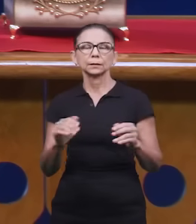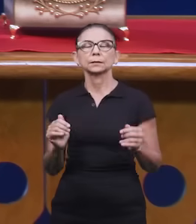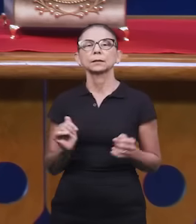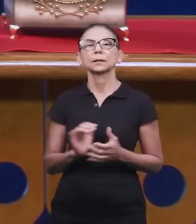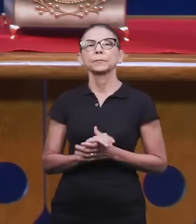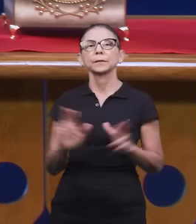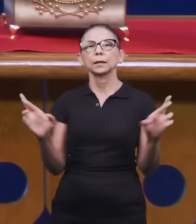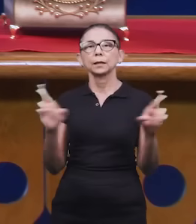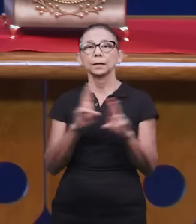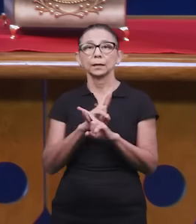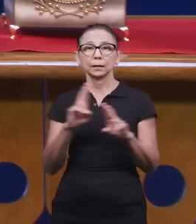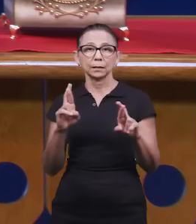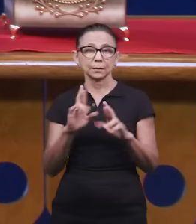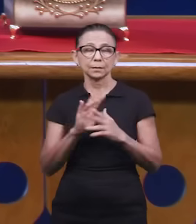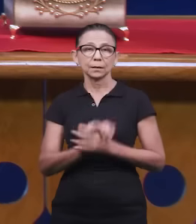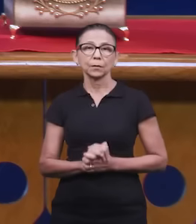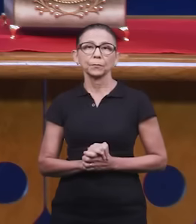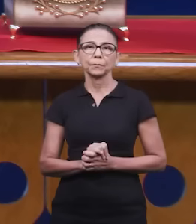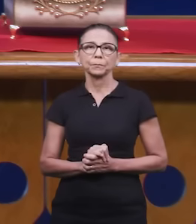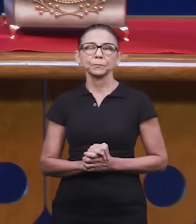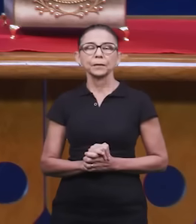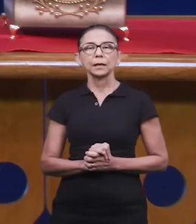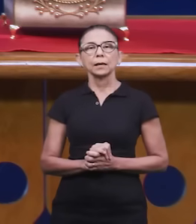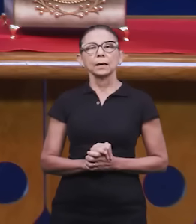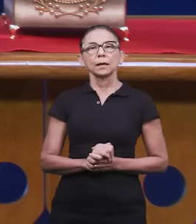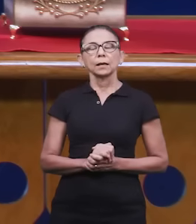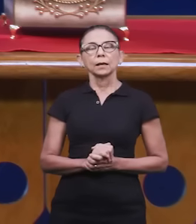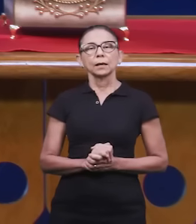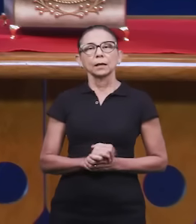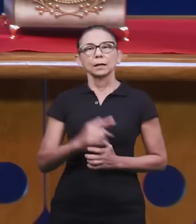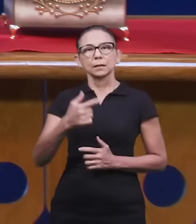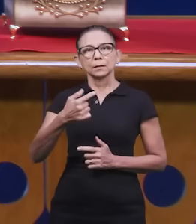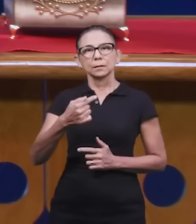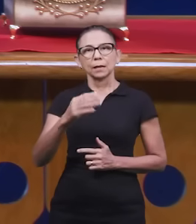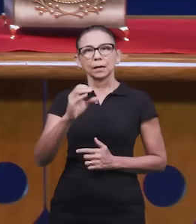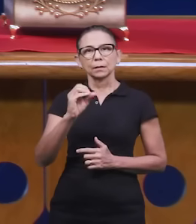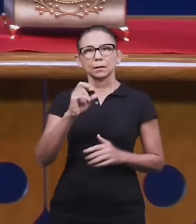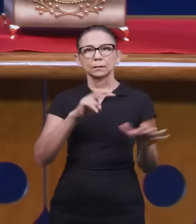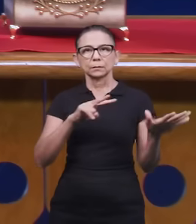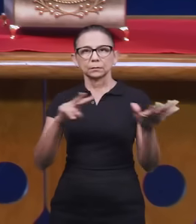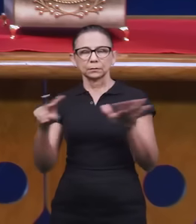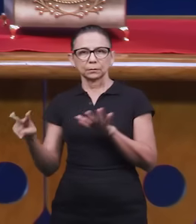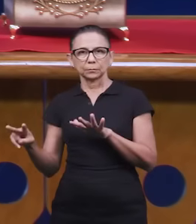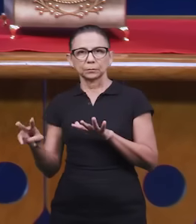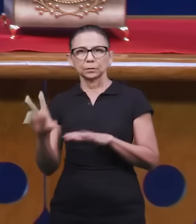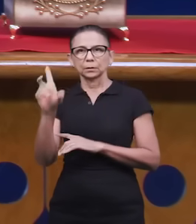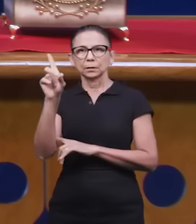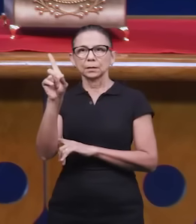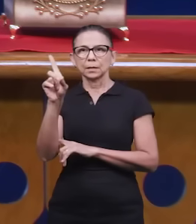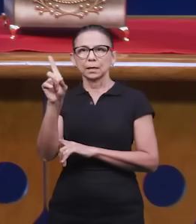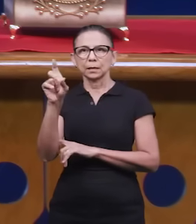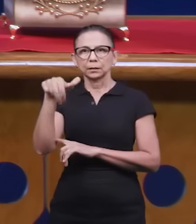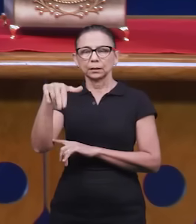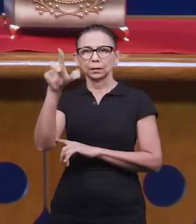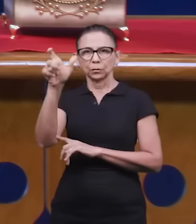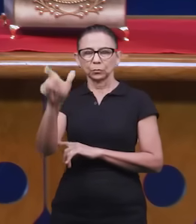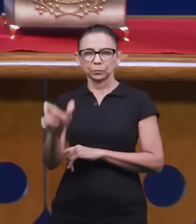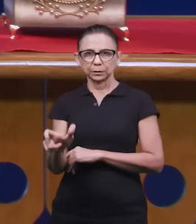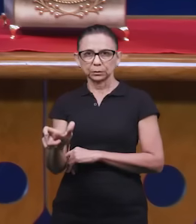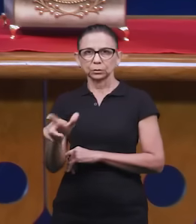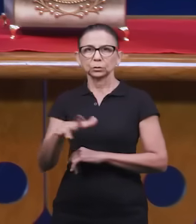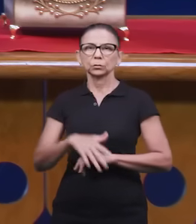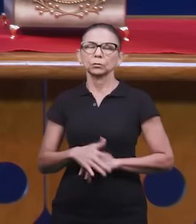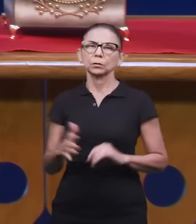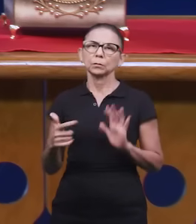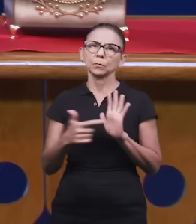diz respeito o título é As 70 Semanas de Daniel, que fala